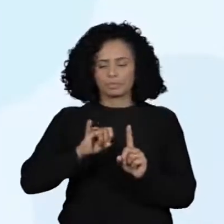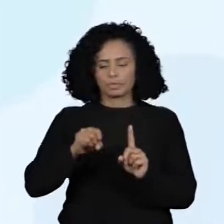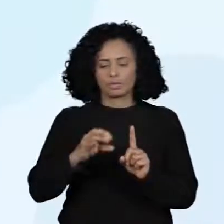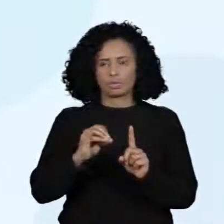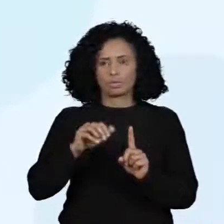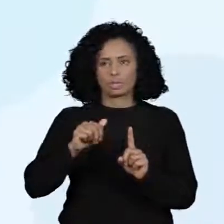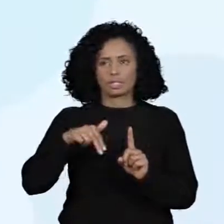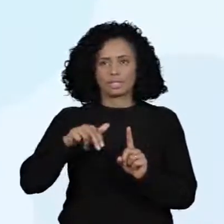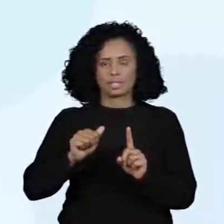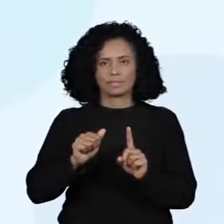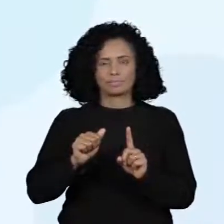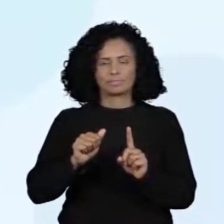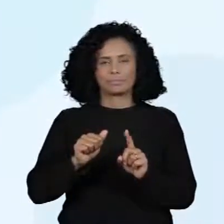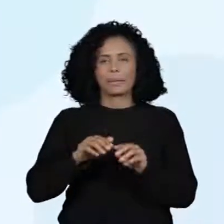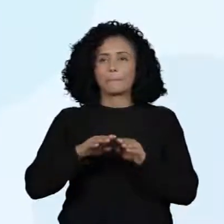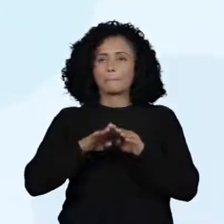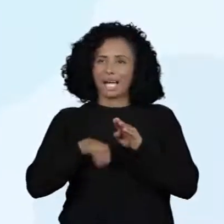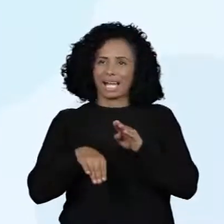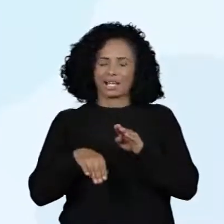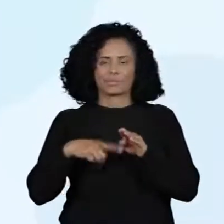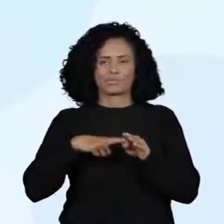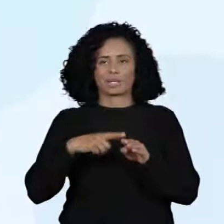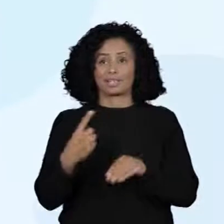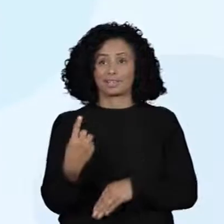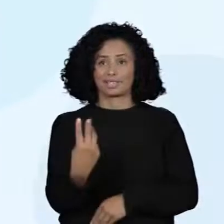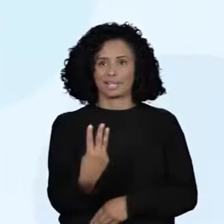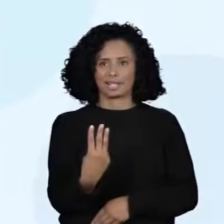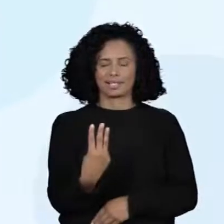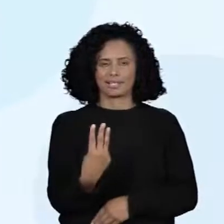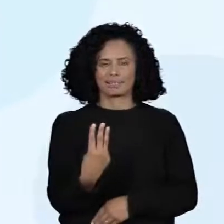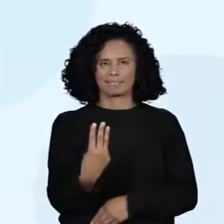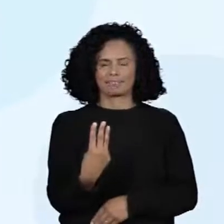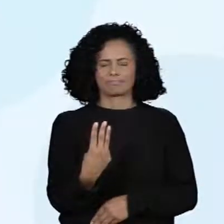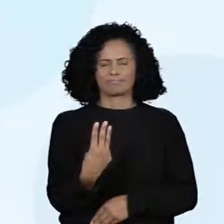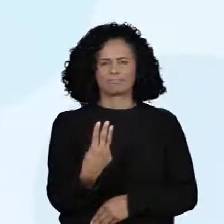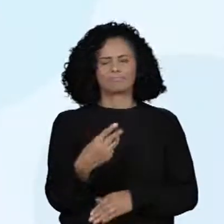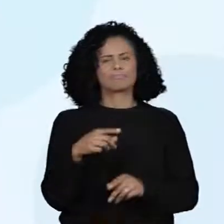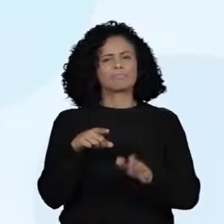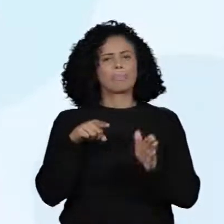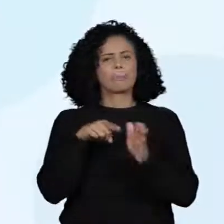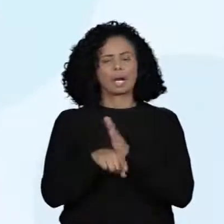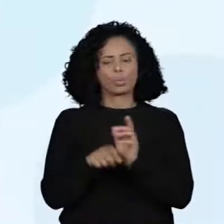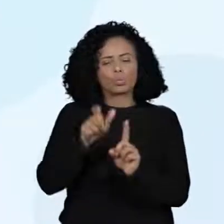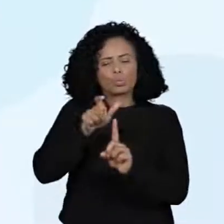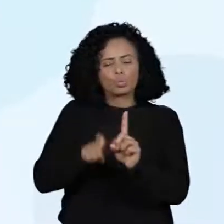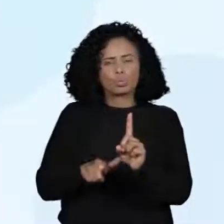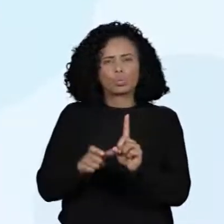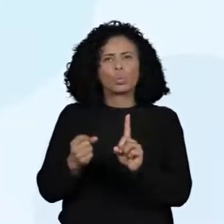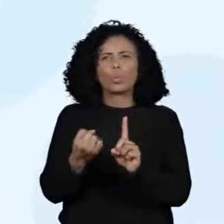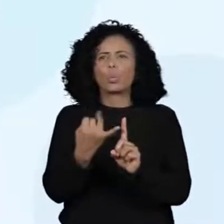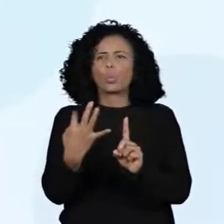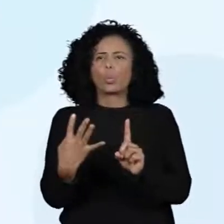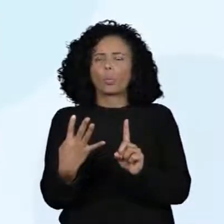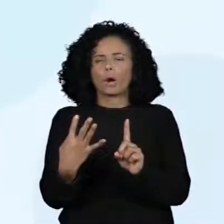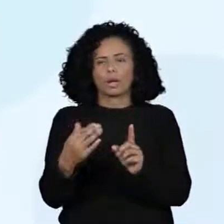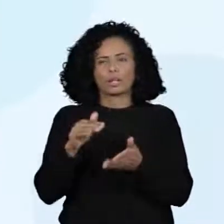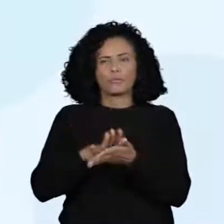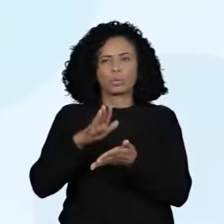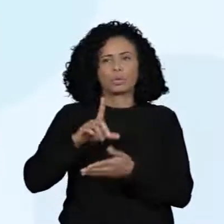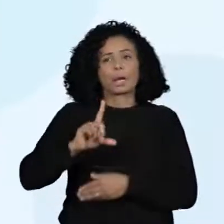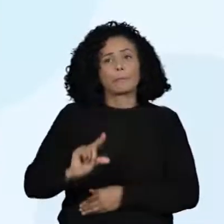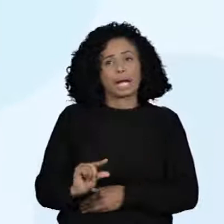ela. Quantas figurinhas tem Joana? Olha, então é uma situação bem semelhante à anterior. Sofia